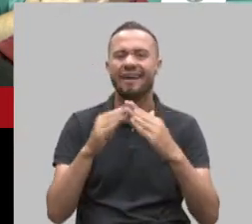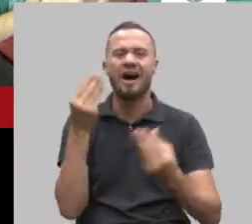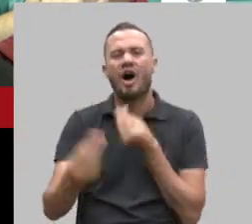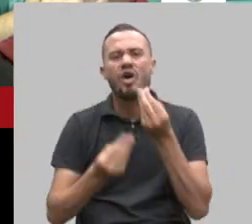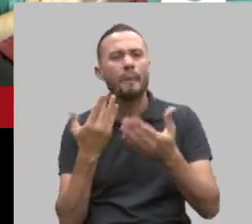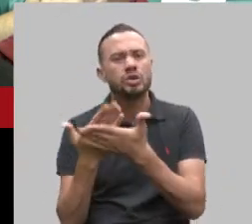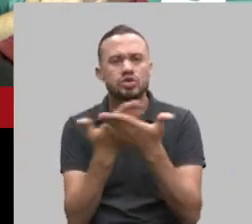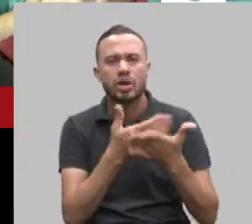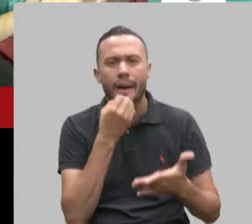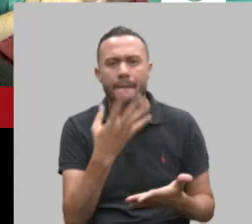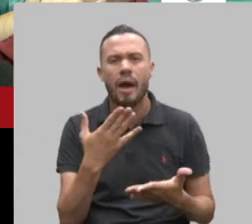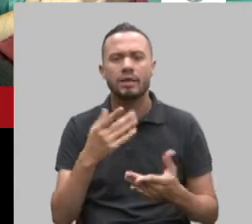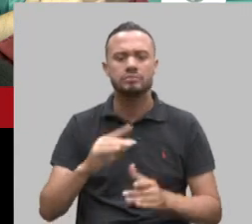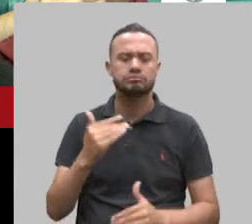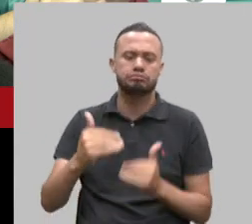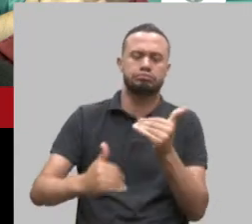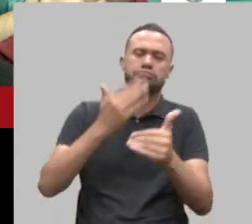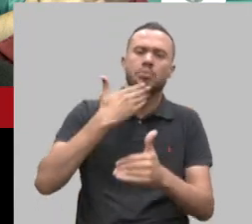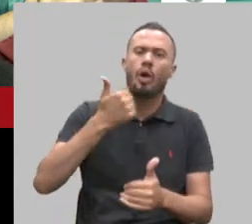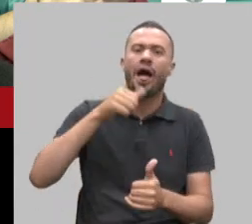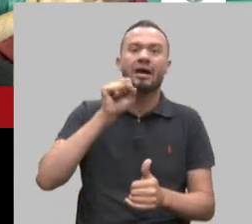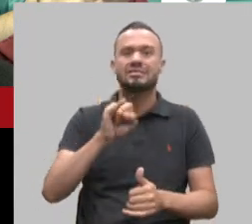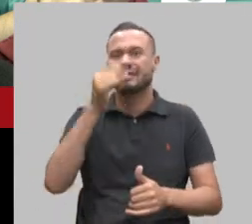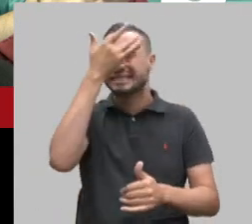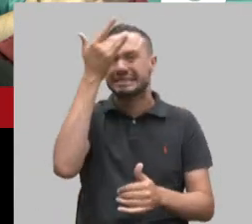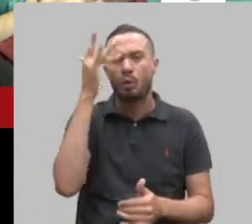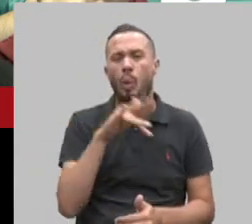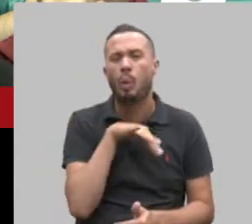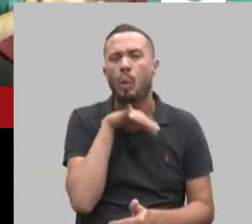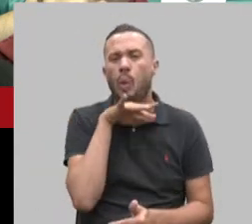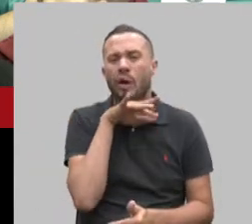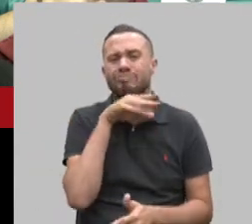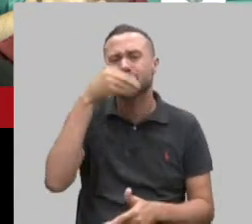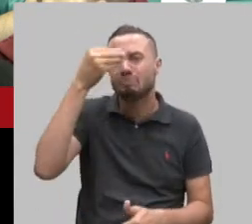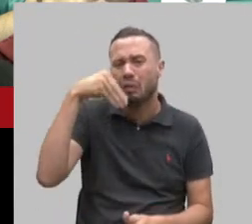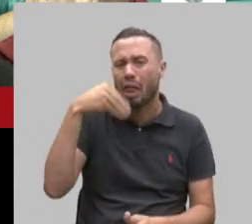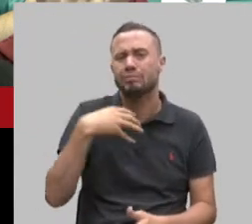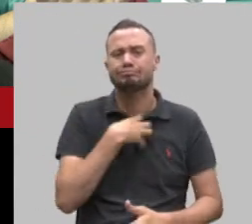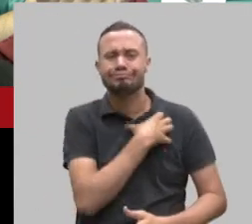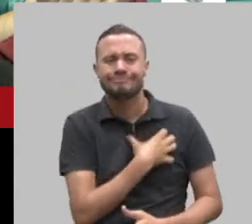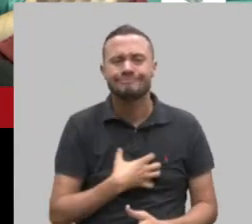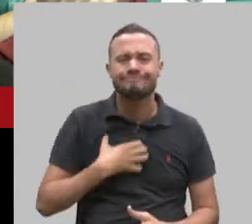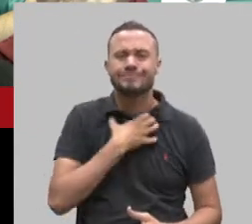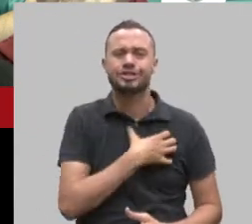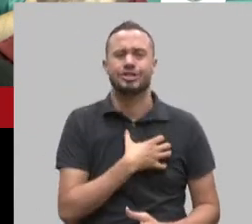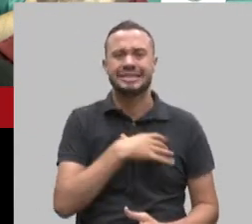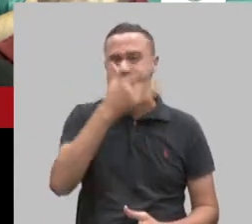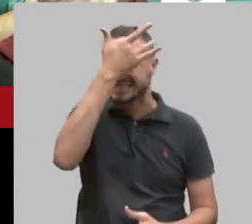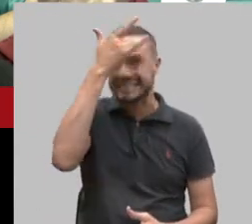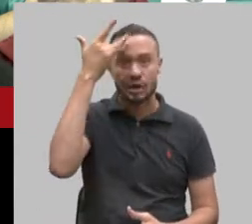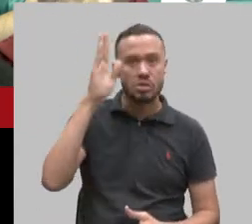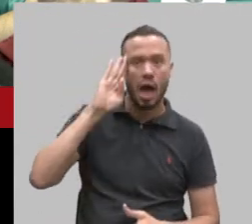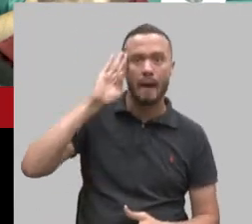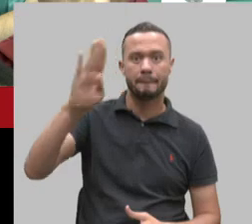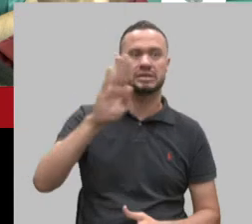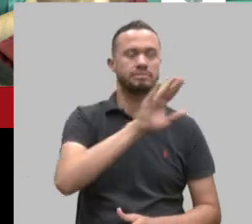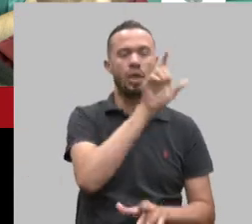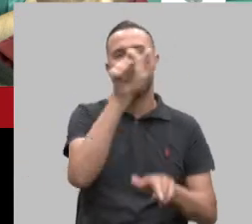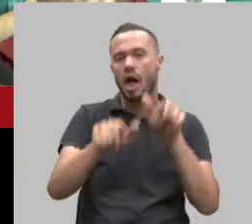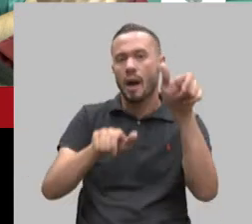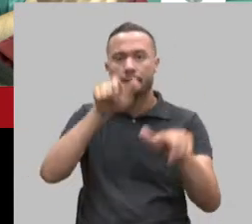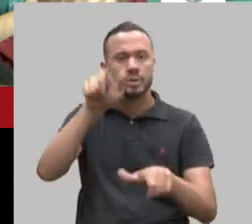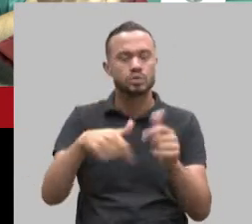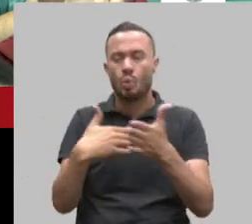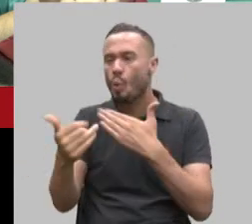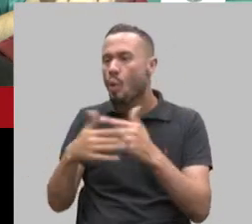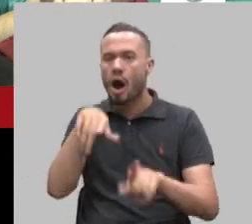desenvolver se a saúde mental dele não está em dia a saúde mental é o Pilar do ser humano qualquer pessoa necessita